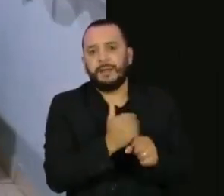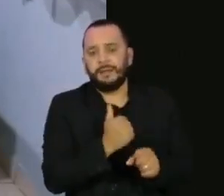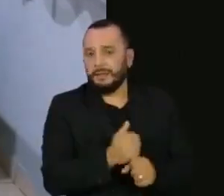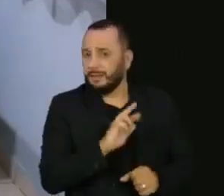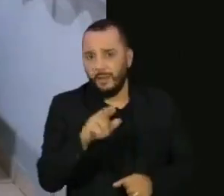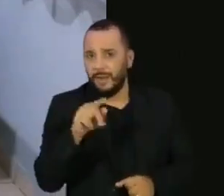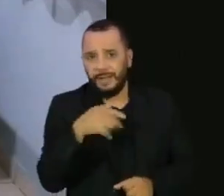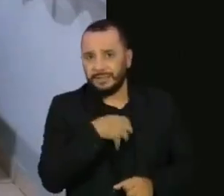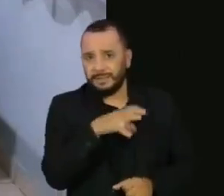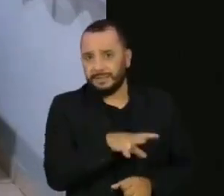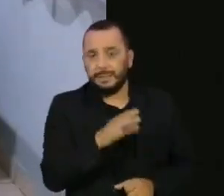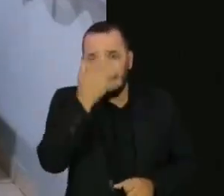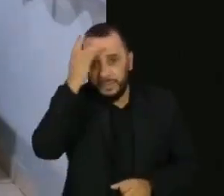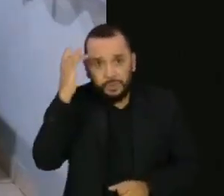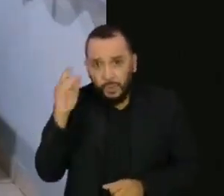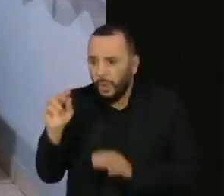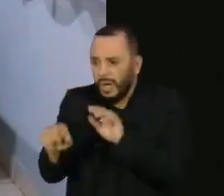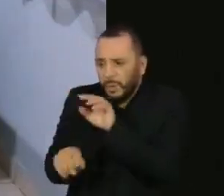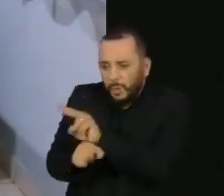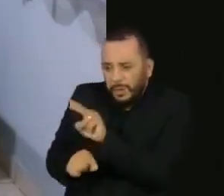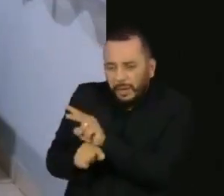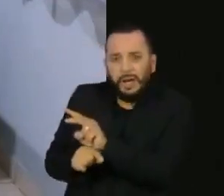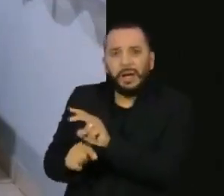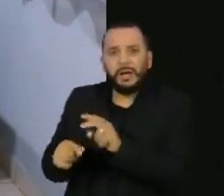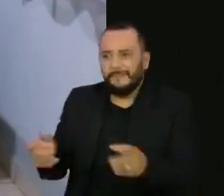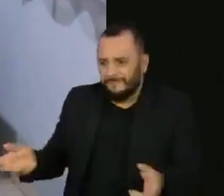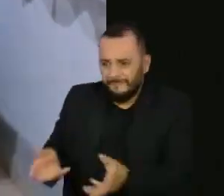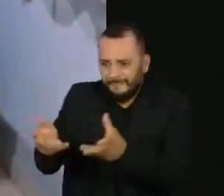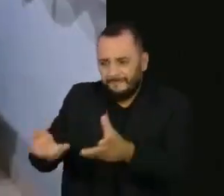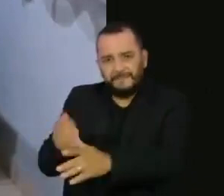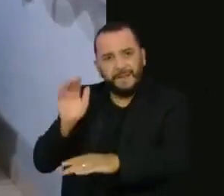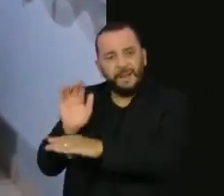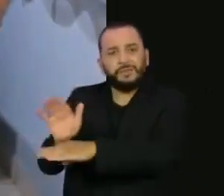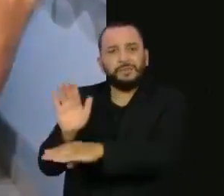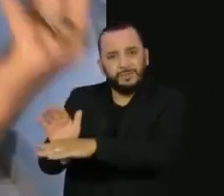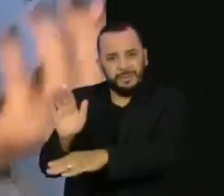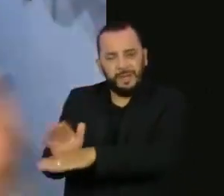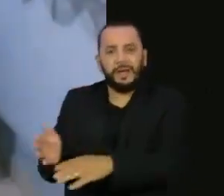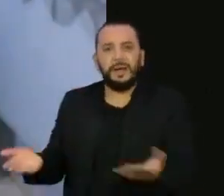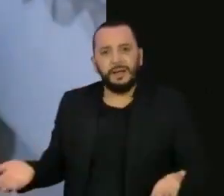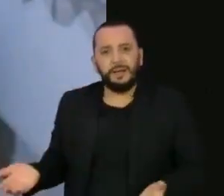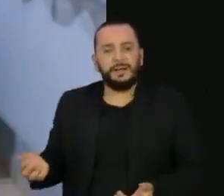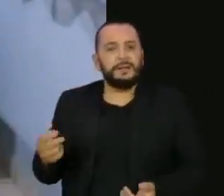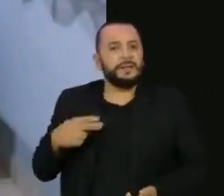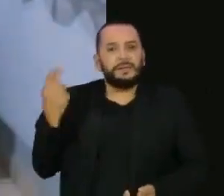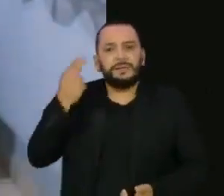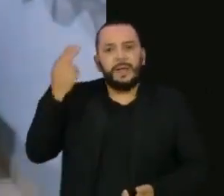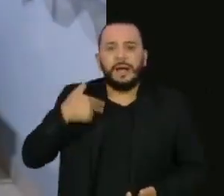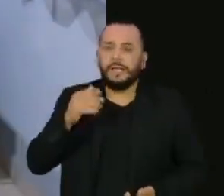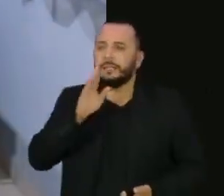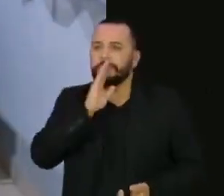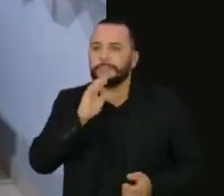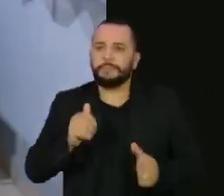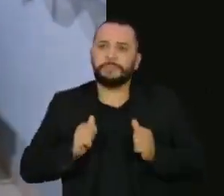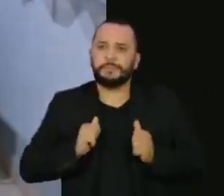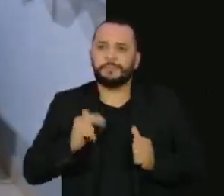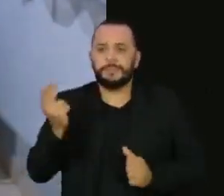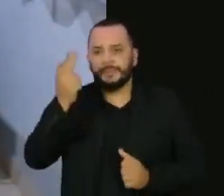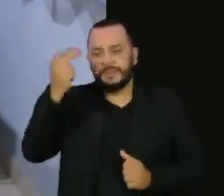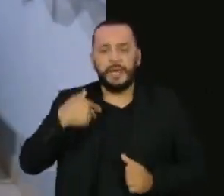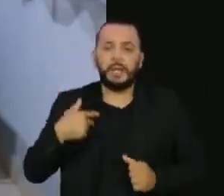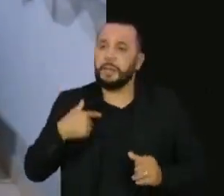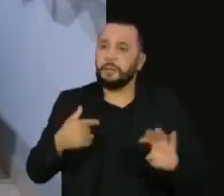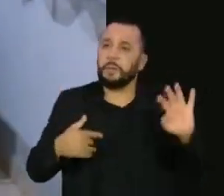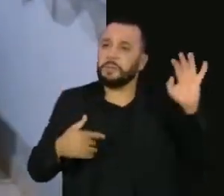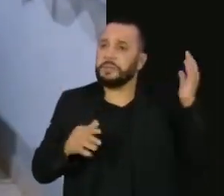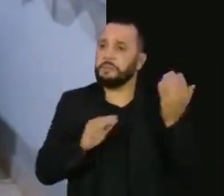calar. Não dá para ficar em silêncio. Não dá para ficar fazendo a fofa, sabe, nas redes e tipo, ah, não, não está